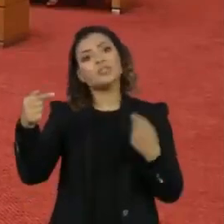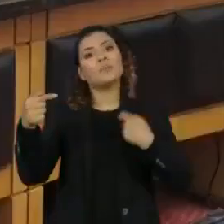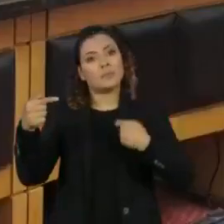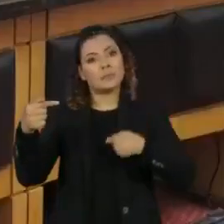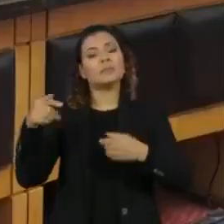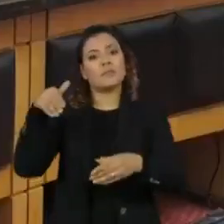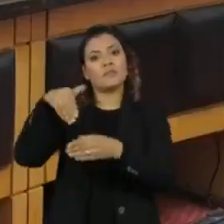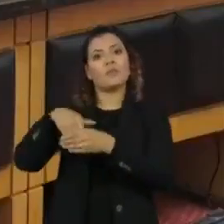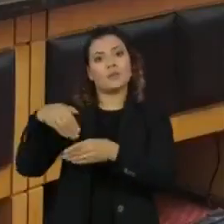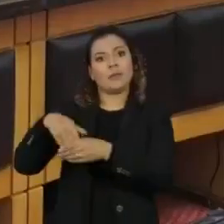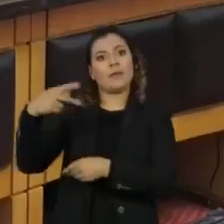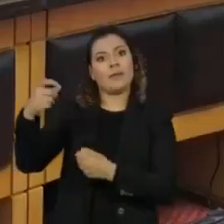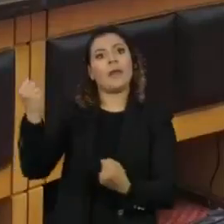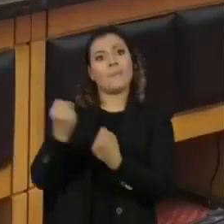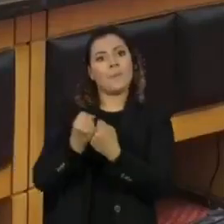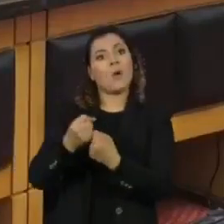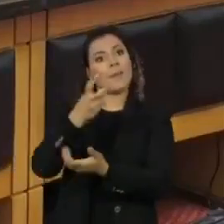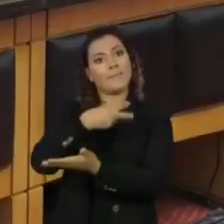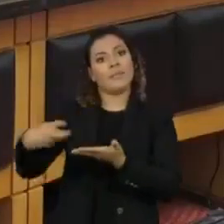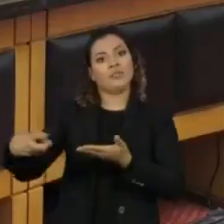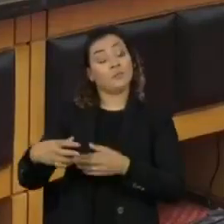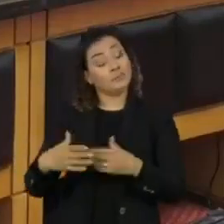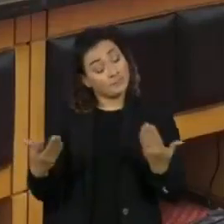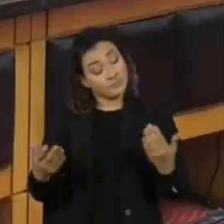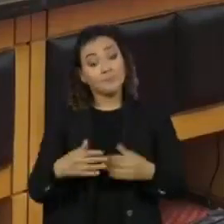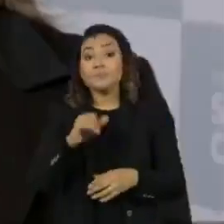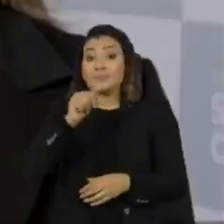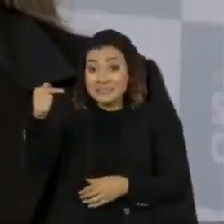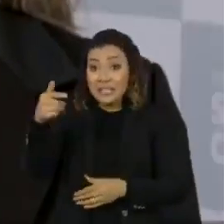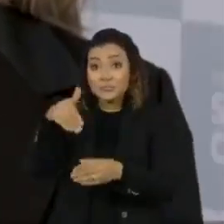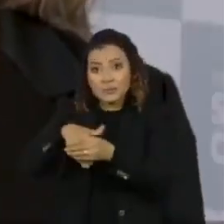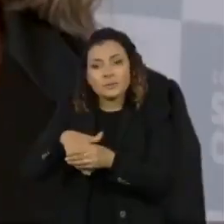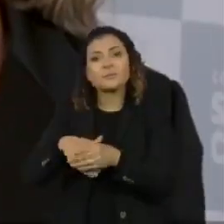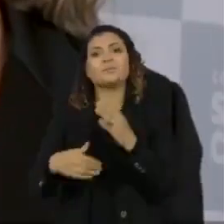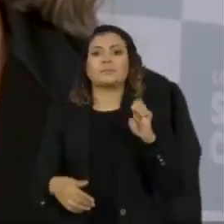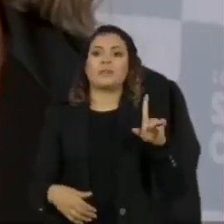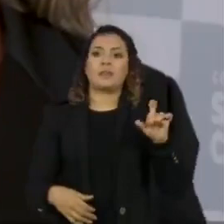da Assembleia votem a favor do impeachment. Se isso acontecer,